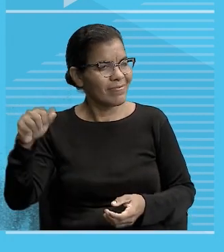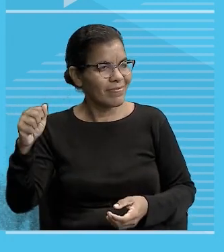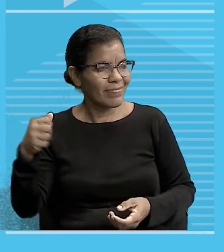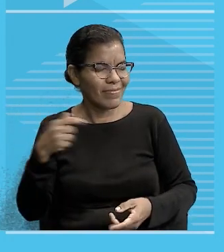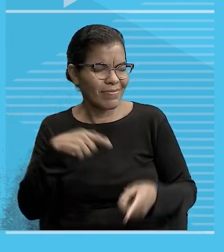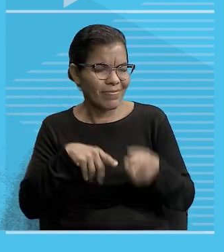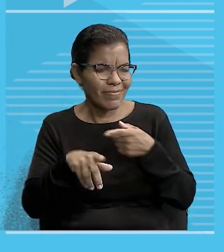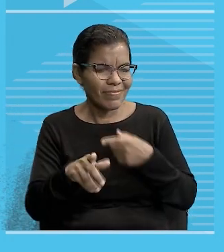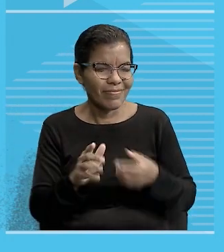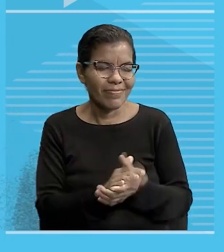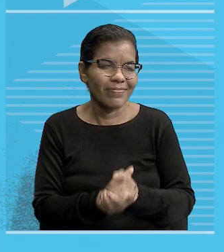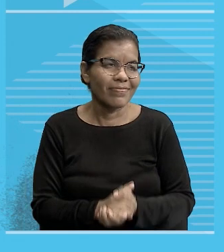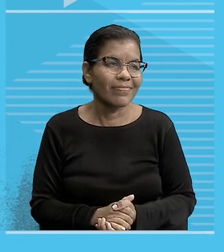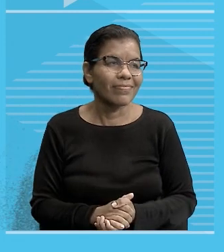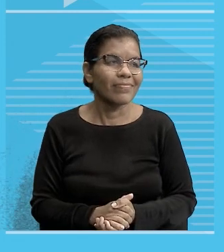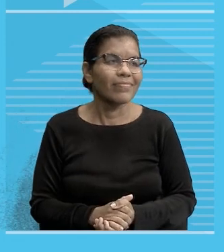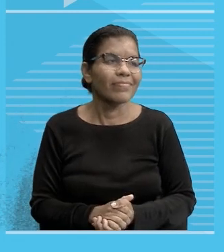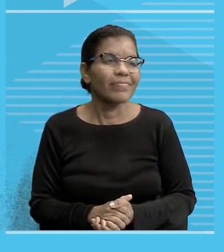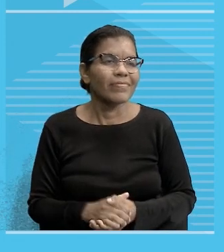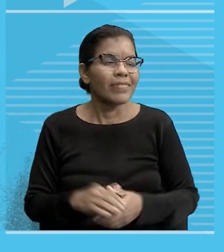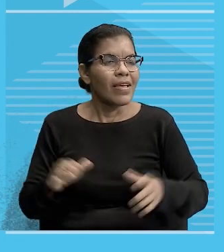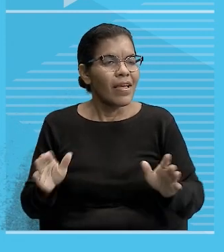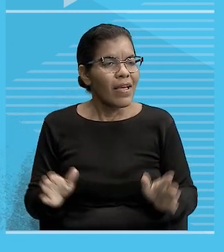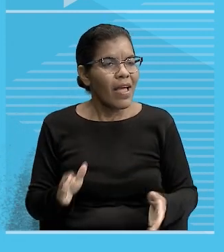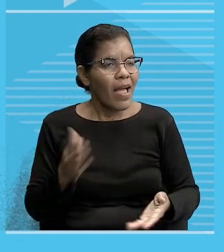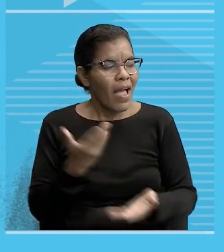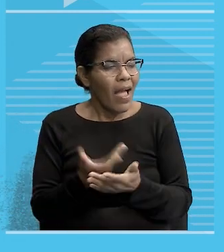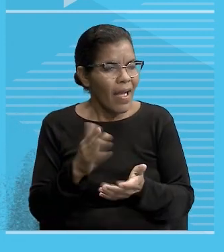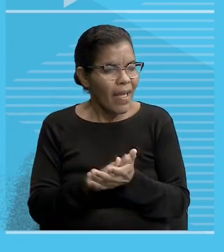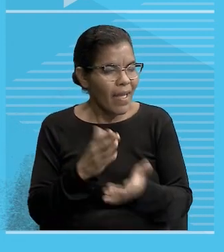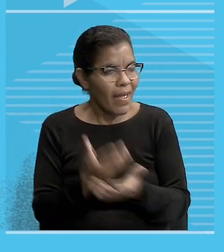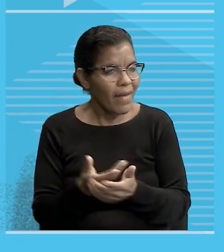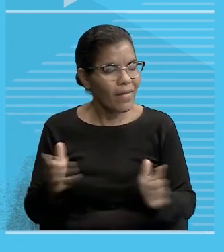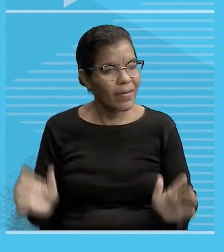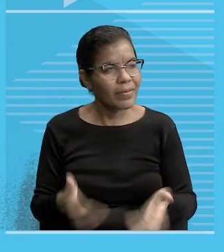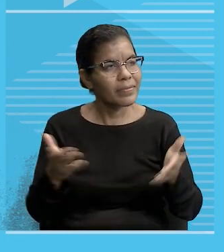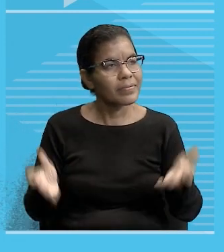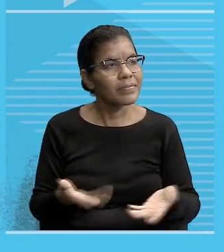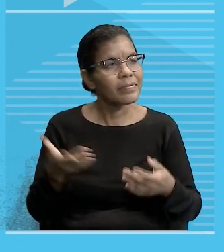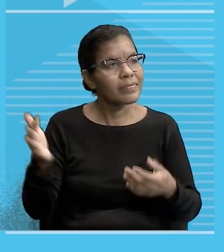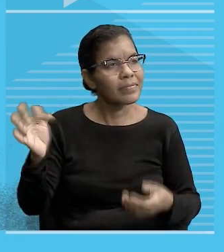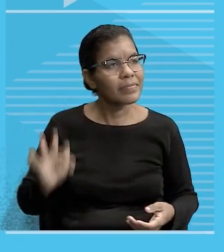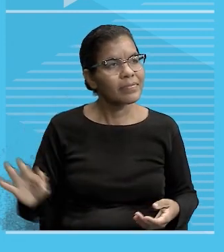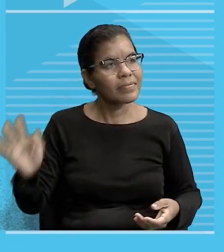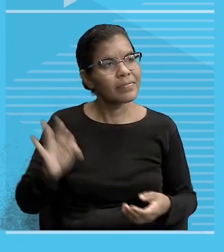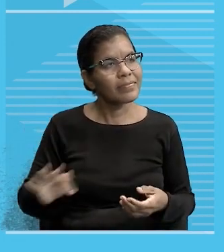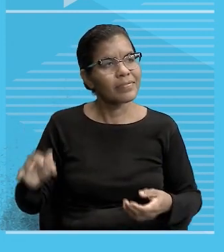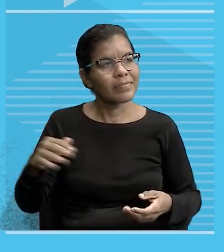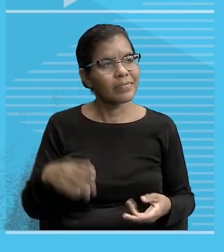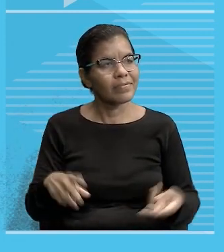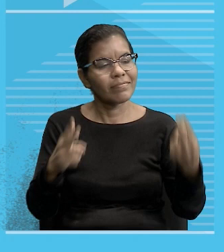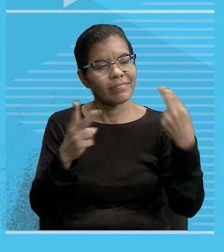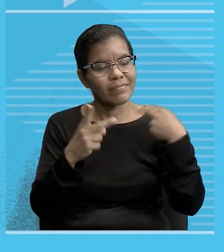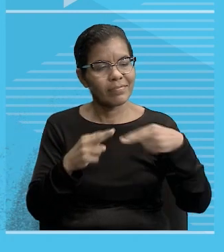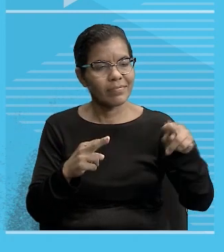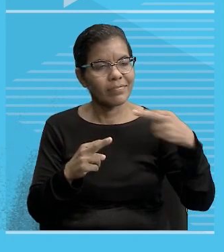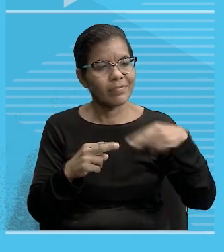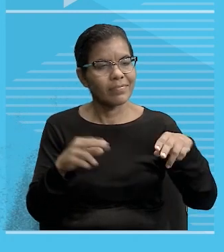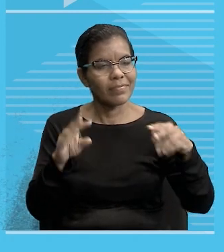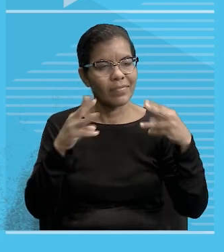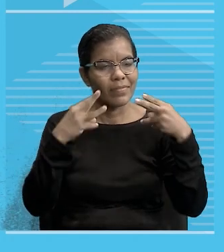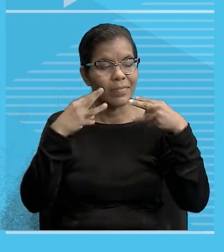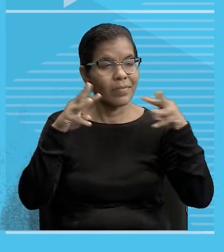meu amado que aula empolgante É essa a teoria e os aspectos referente ao